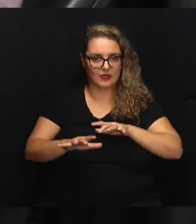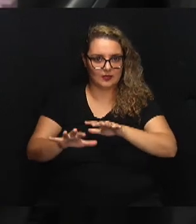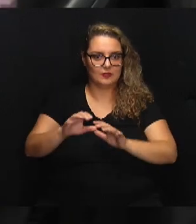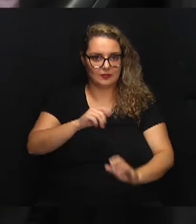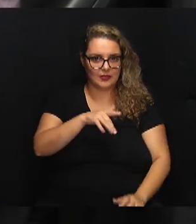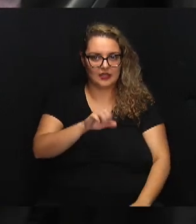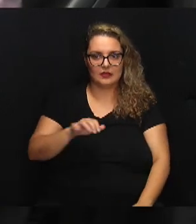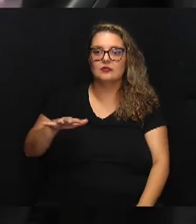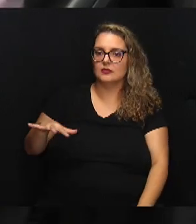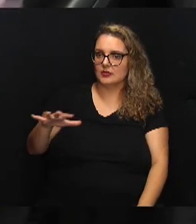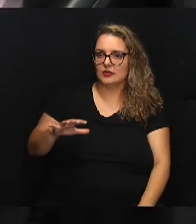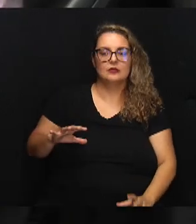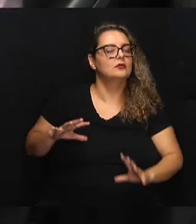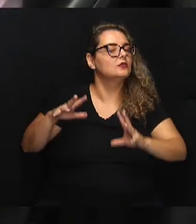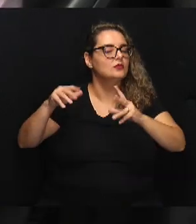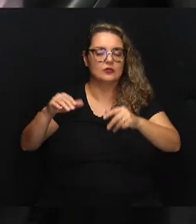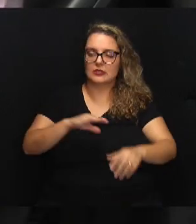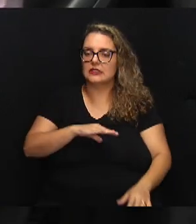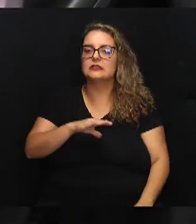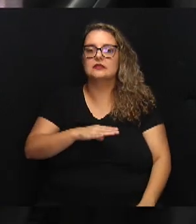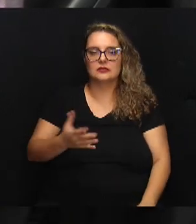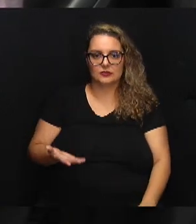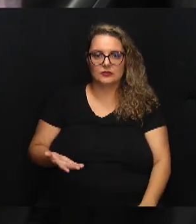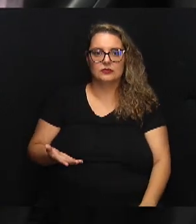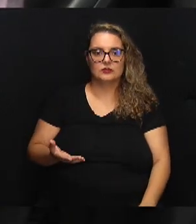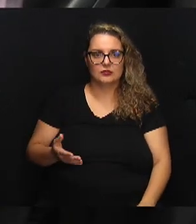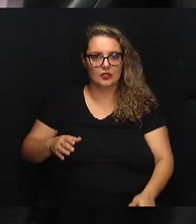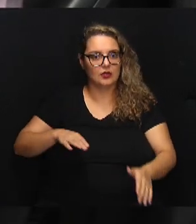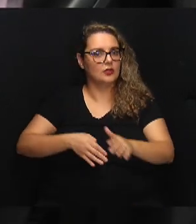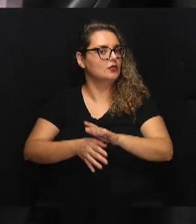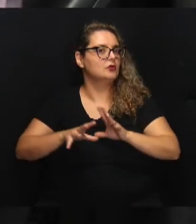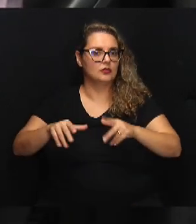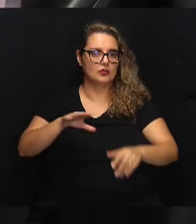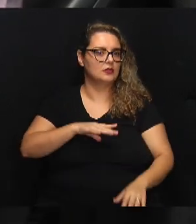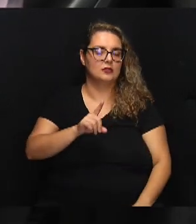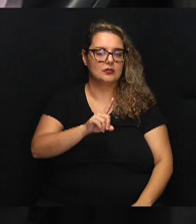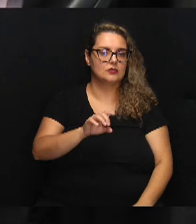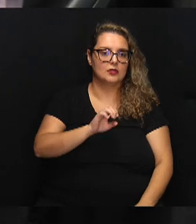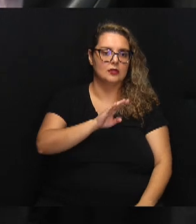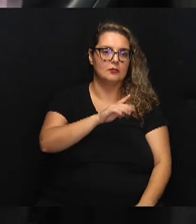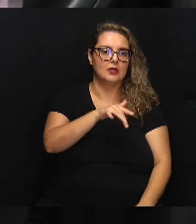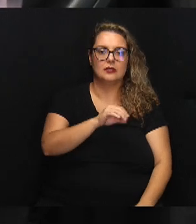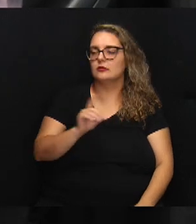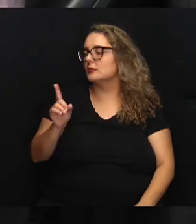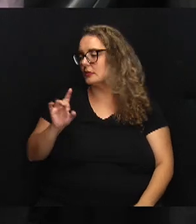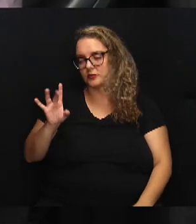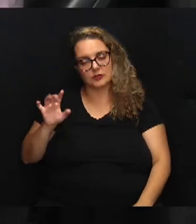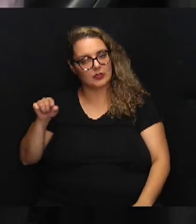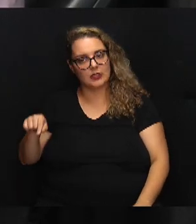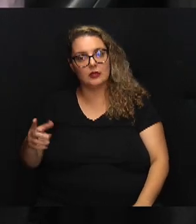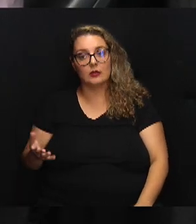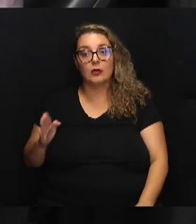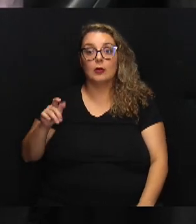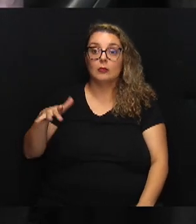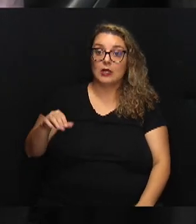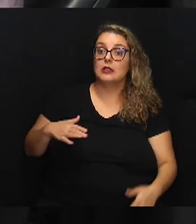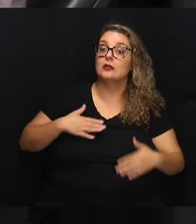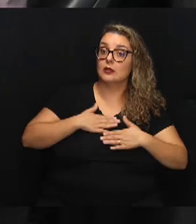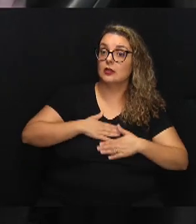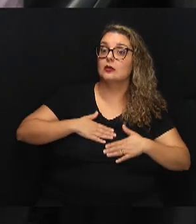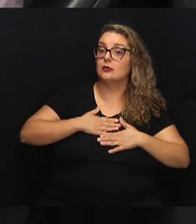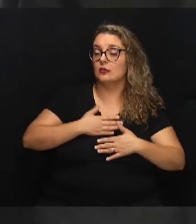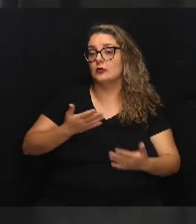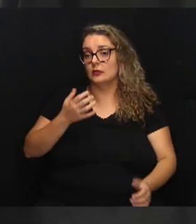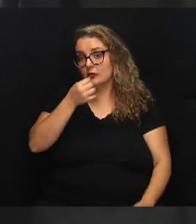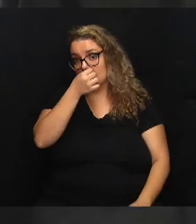mesmo? Mas na cidade toda. É. Ah, você costuma ir na cidade Vou, toda, não só em sim. Barão. Não só em Barão. Barão é muito gostoso, né? Porque é muito,